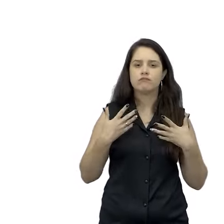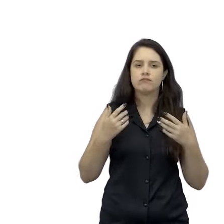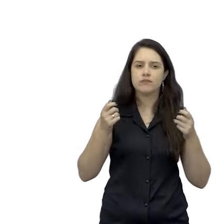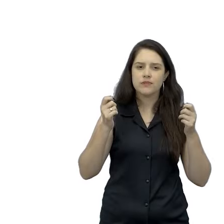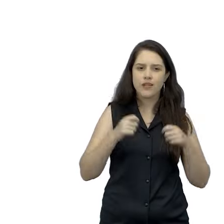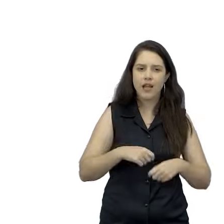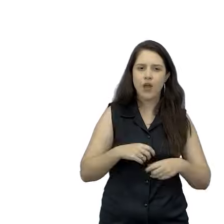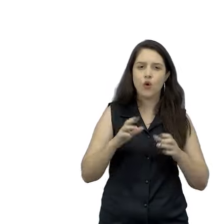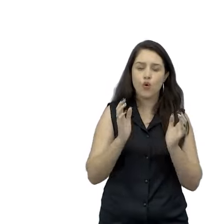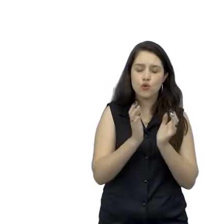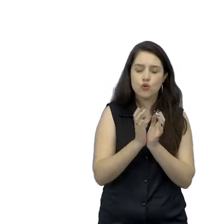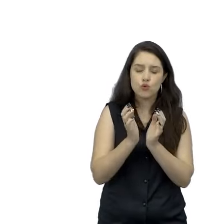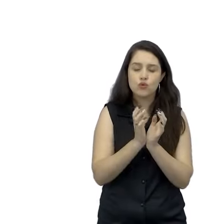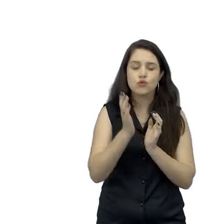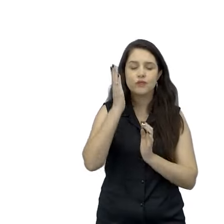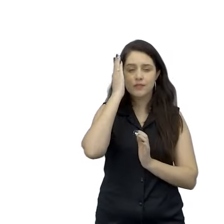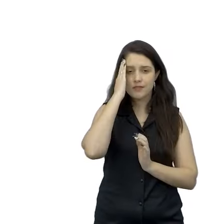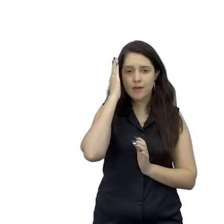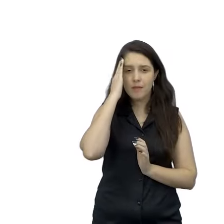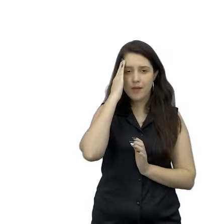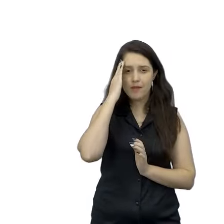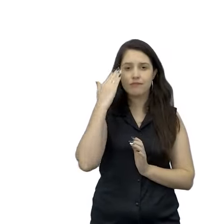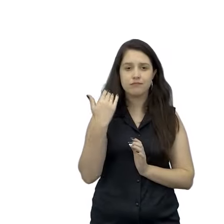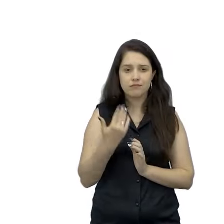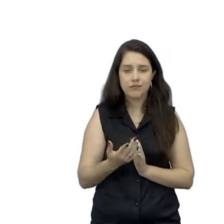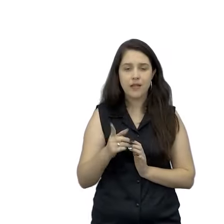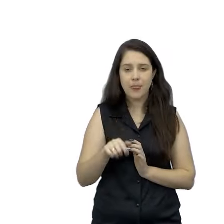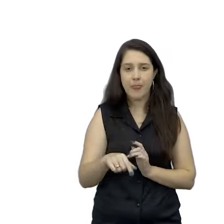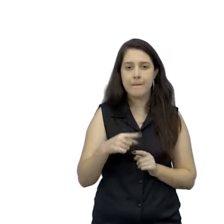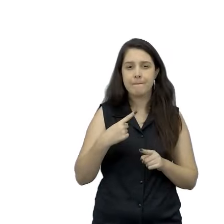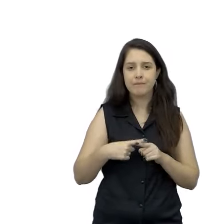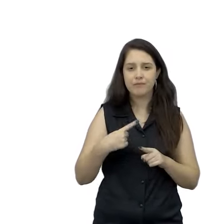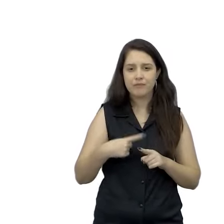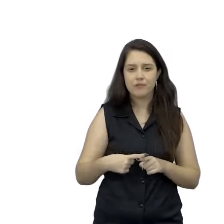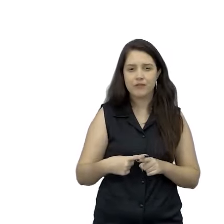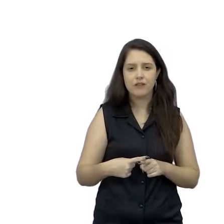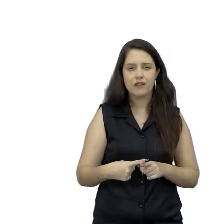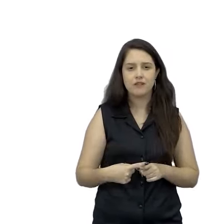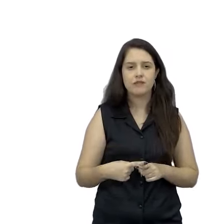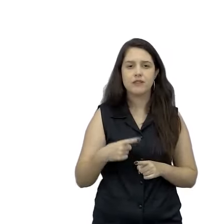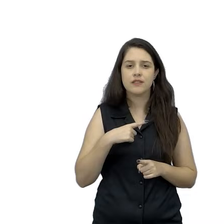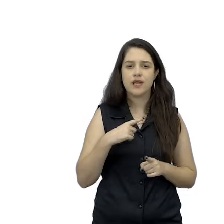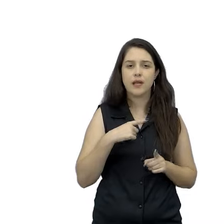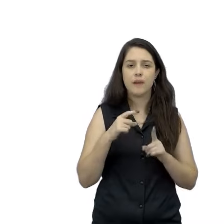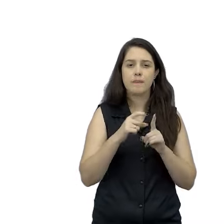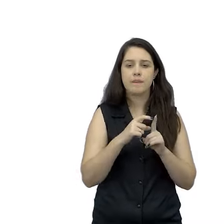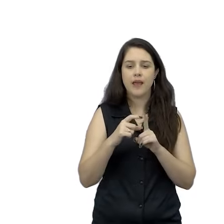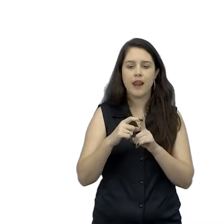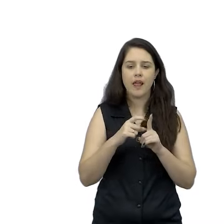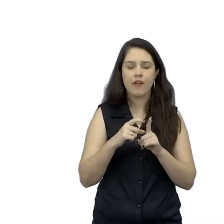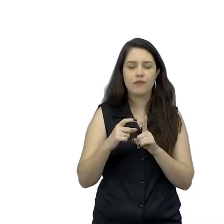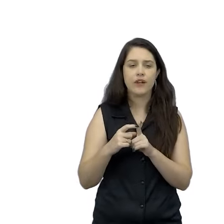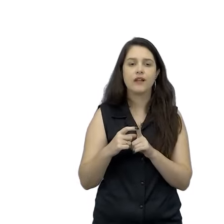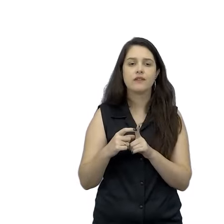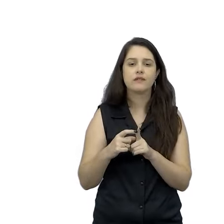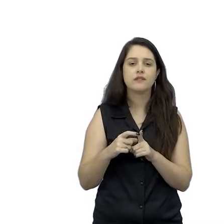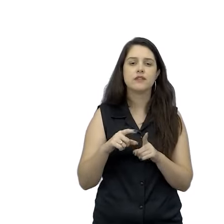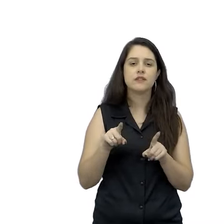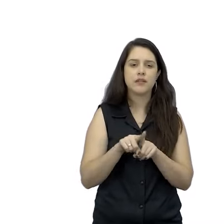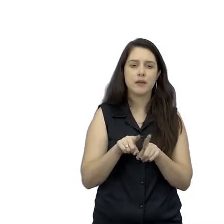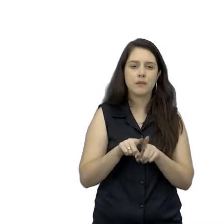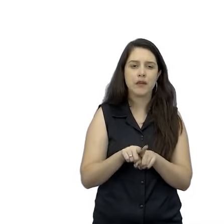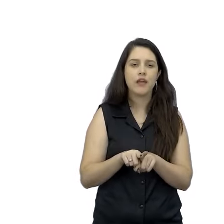vasto conjunto de saberes, né? Então, esse conceito quem fala para nós é o Elias, né? E também